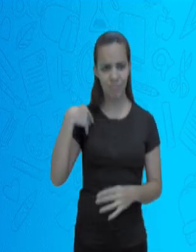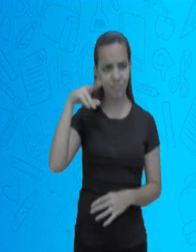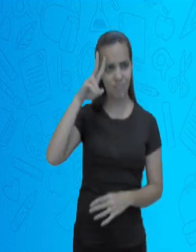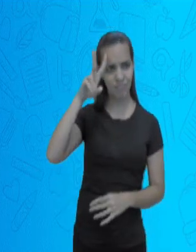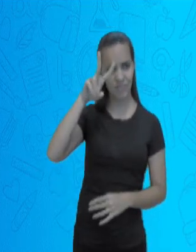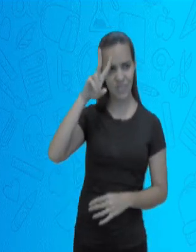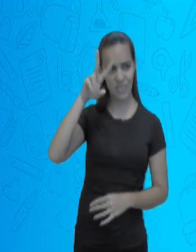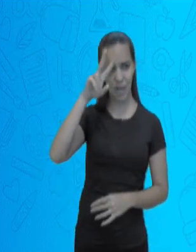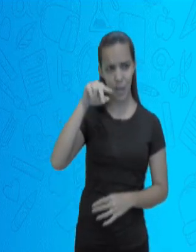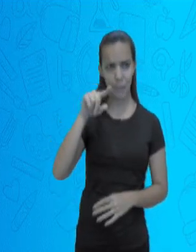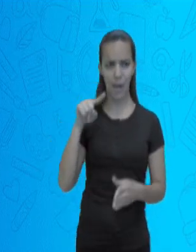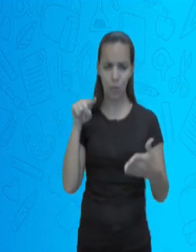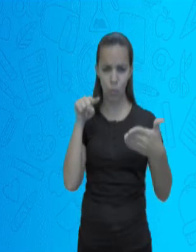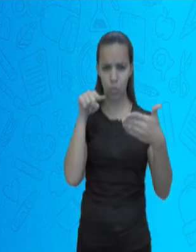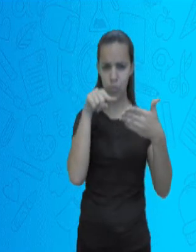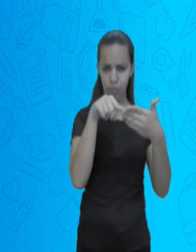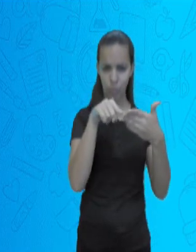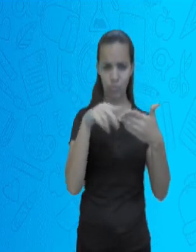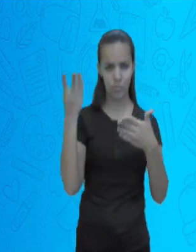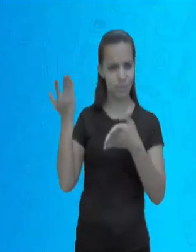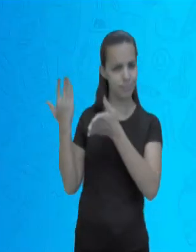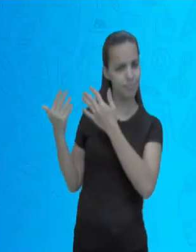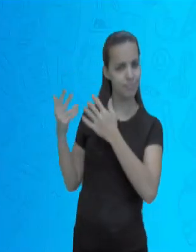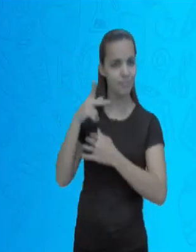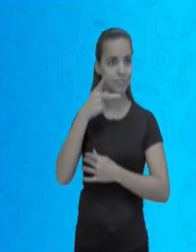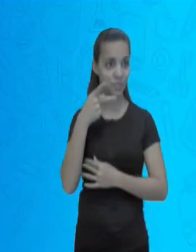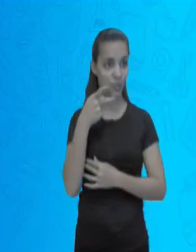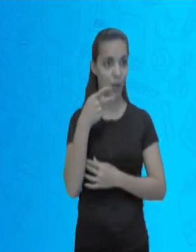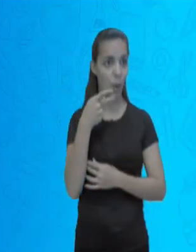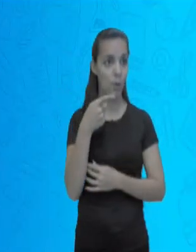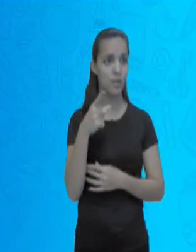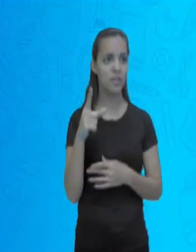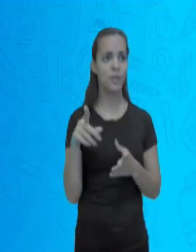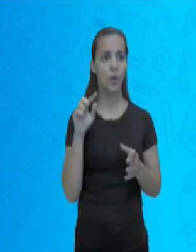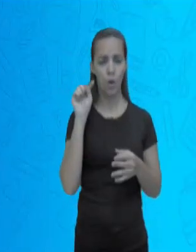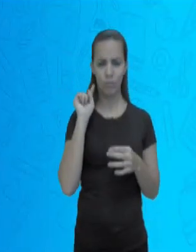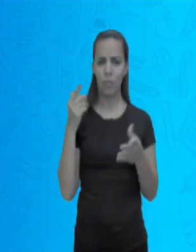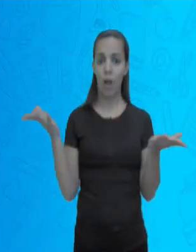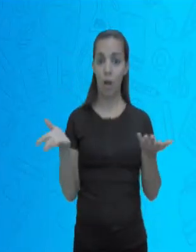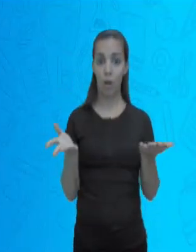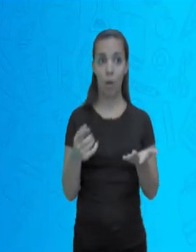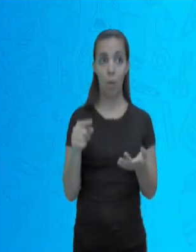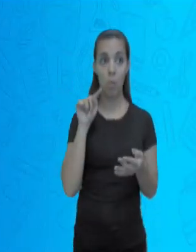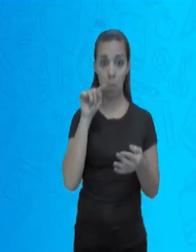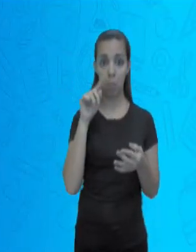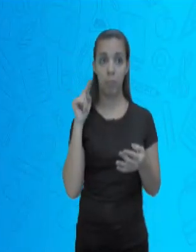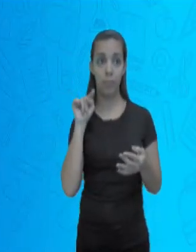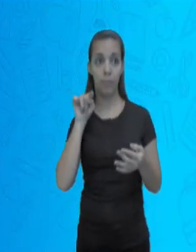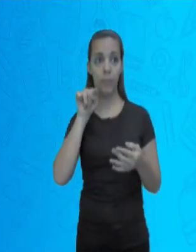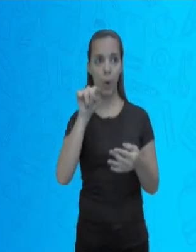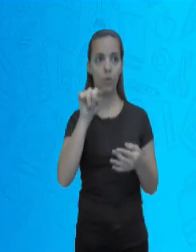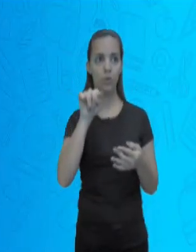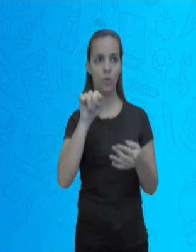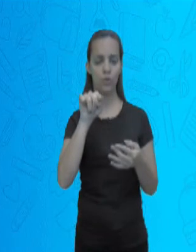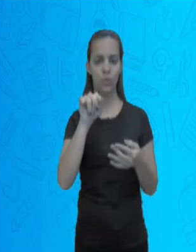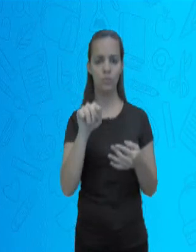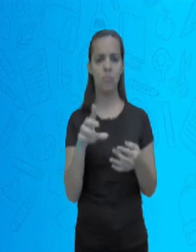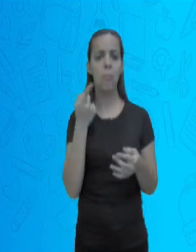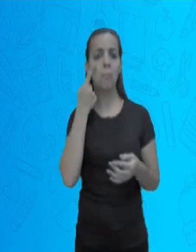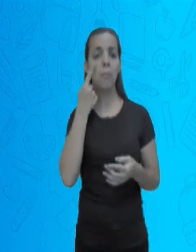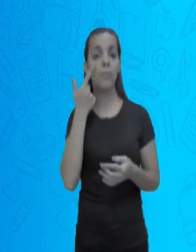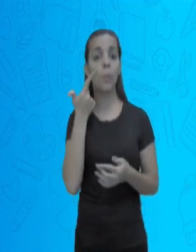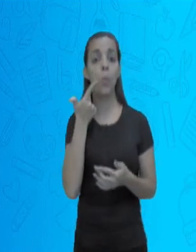ponto que eu fiz? Que eu representei aqui o ponto A? Por este ponto aqui, quantas retas eu